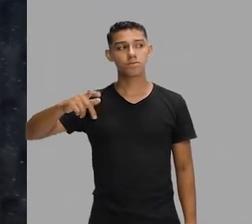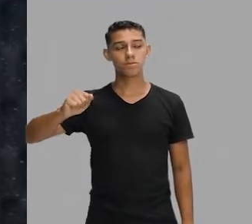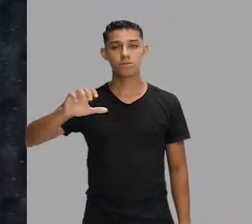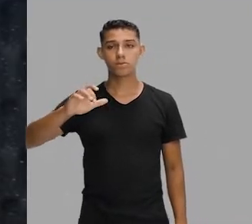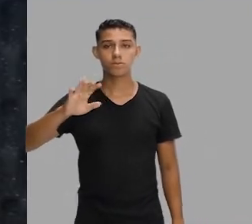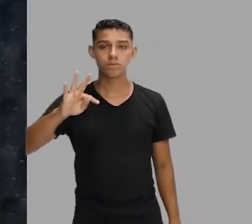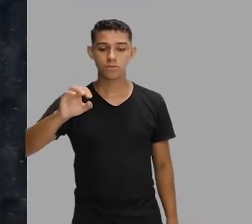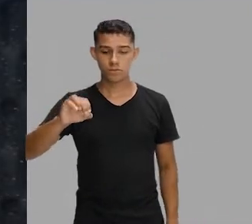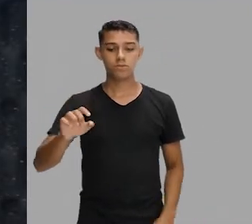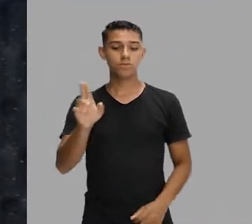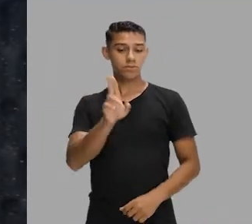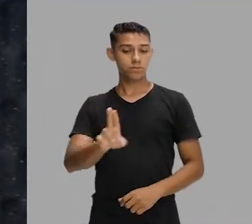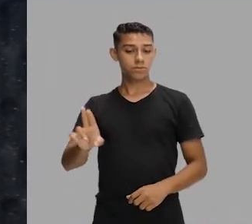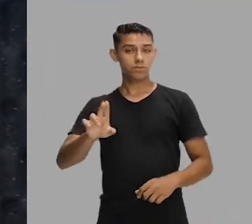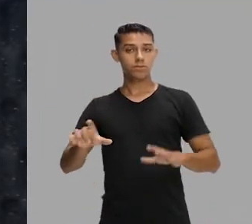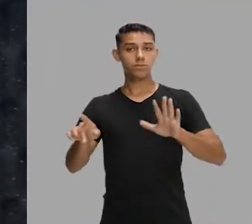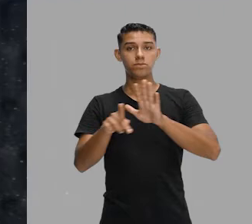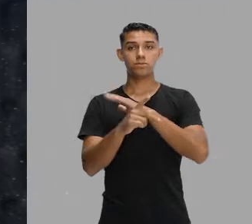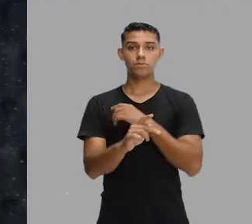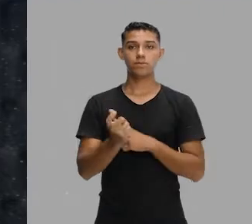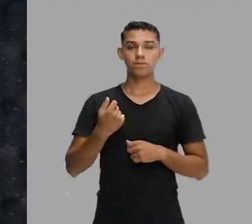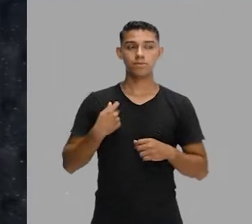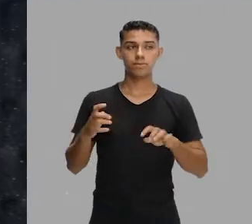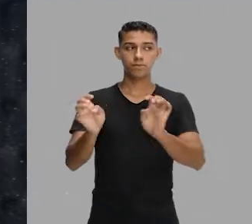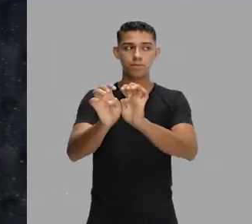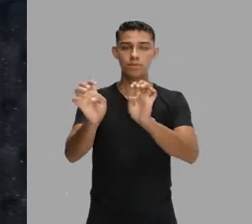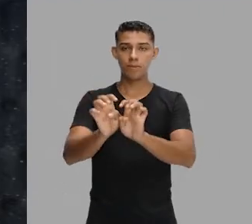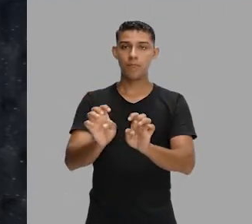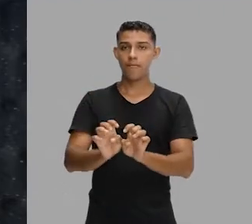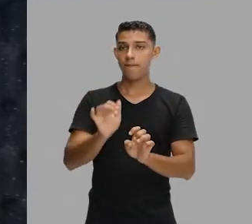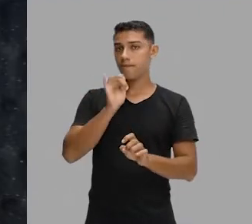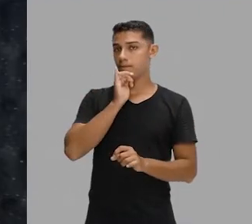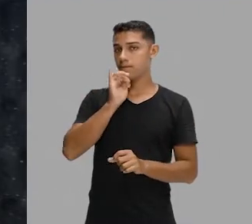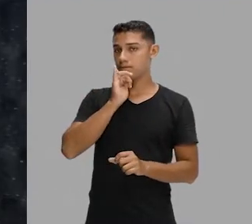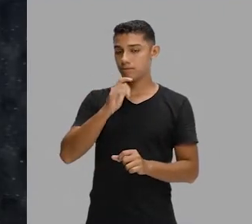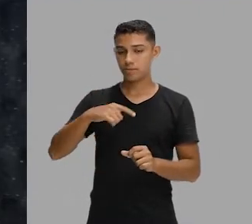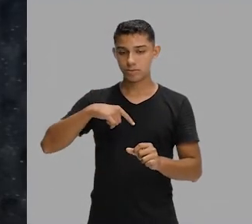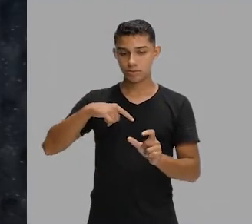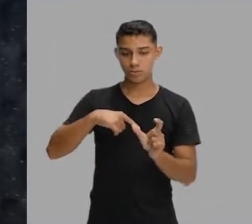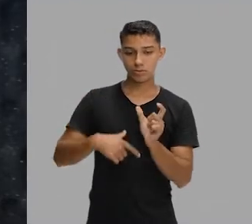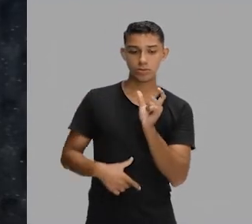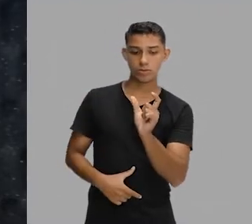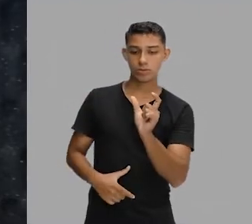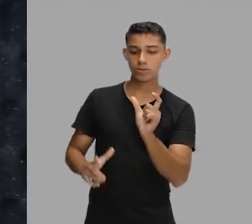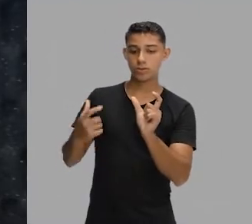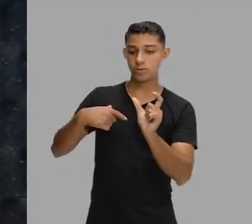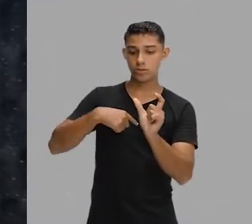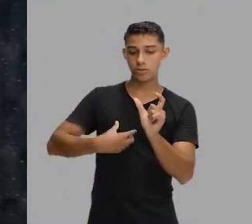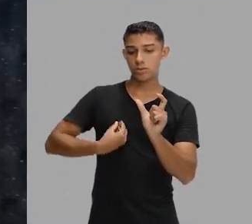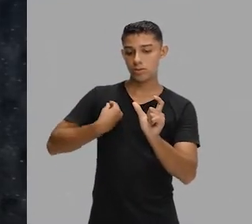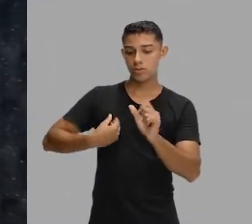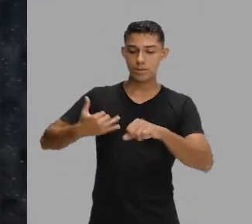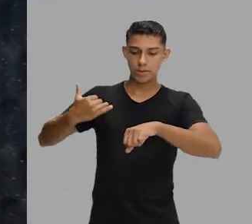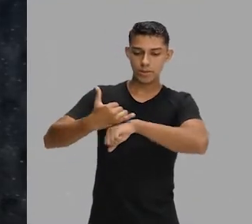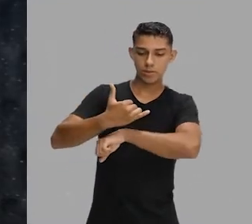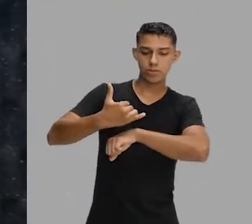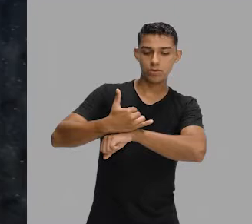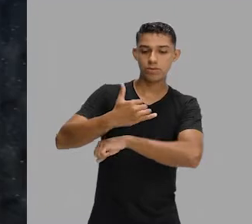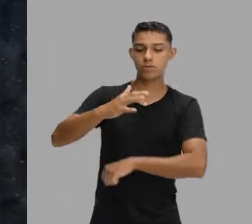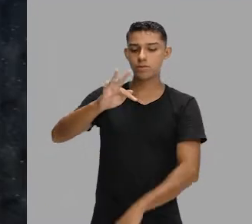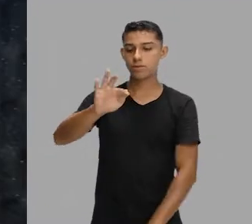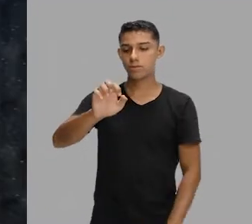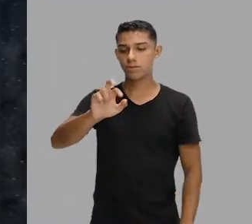de cada estrutura. Então, o cúbico de corpo centrado, eu tenho o ferro, o vanádio,